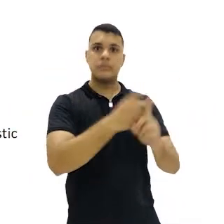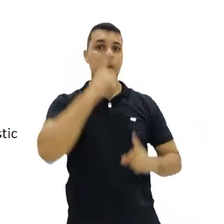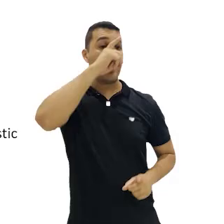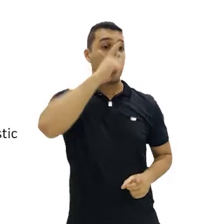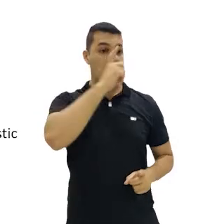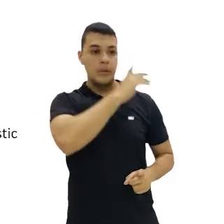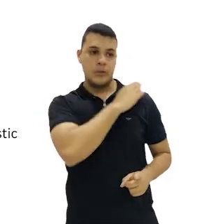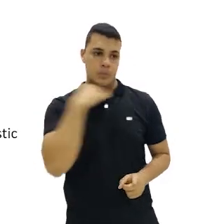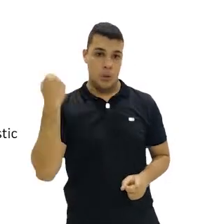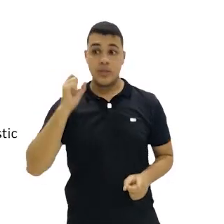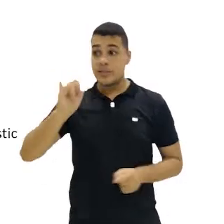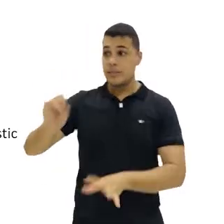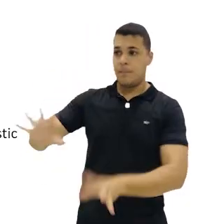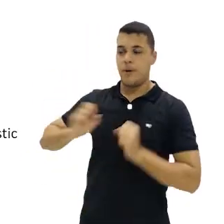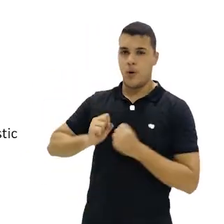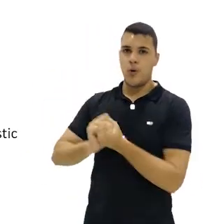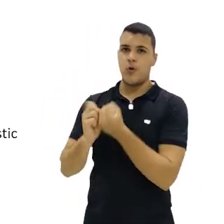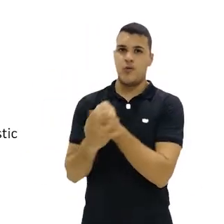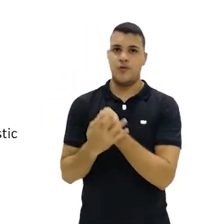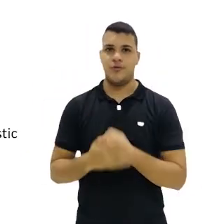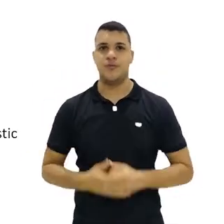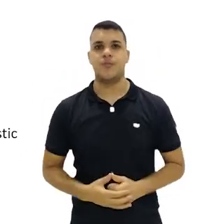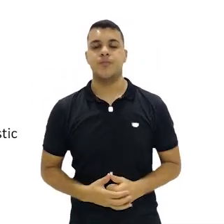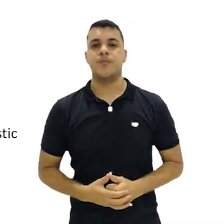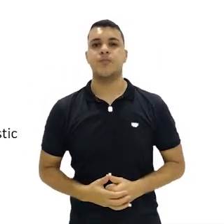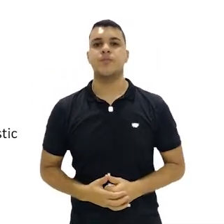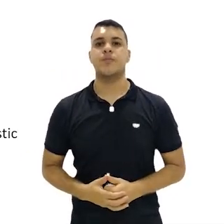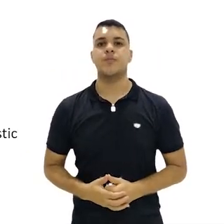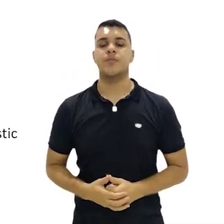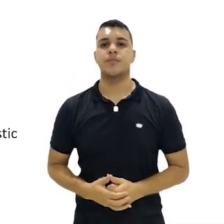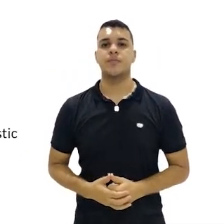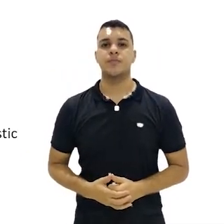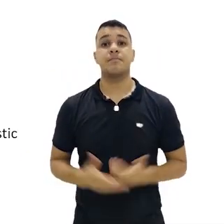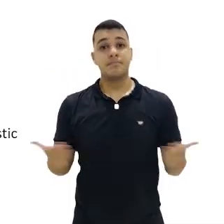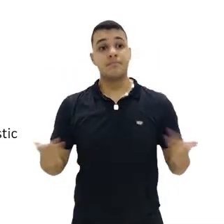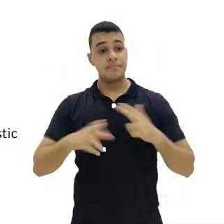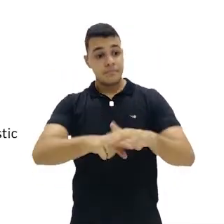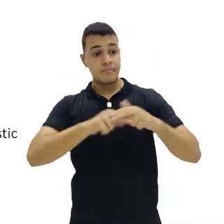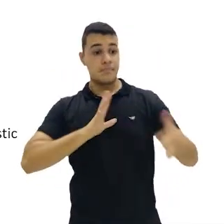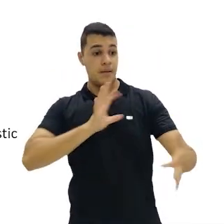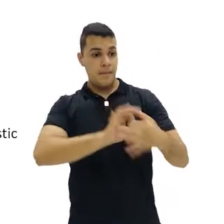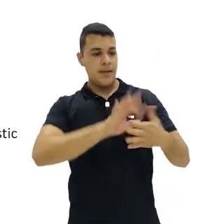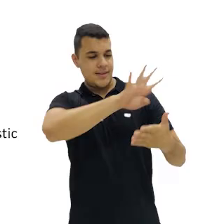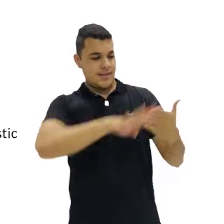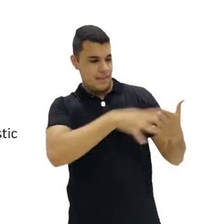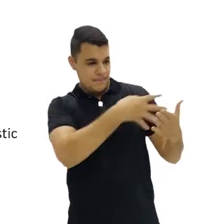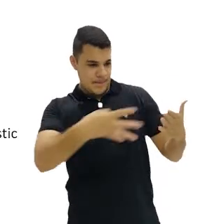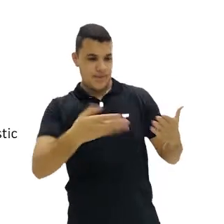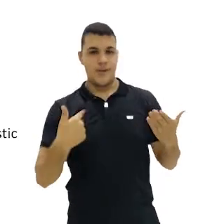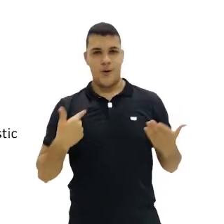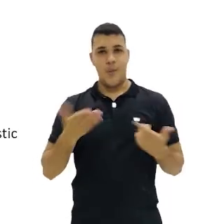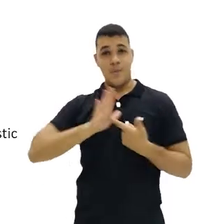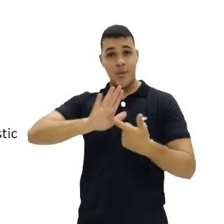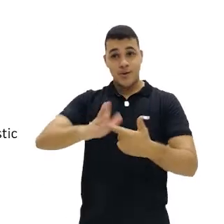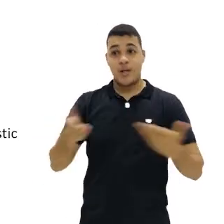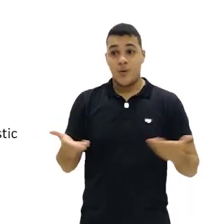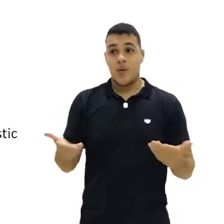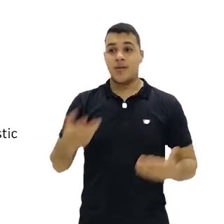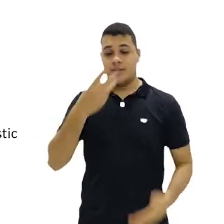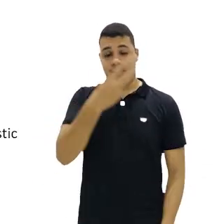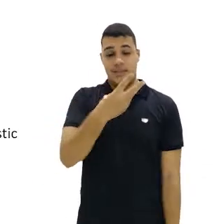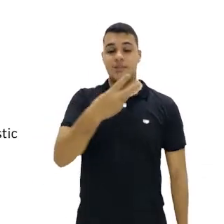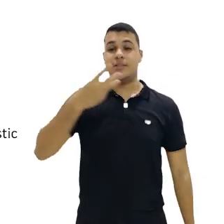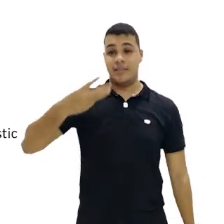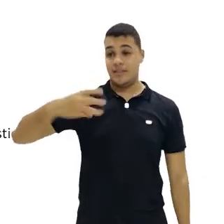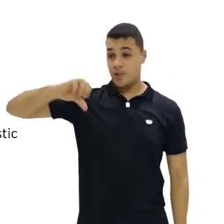Então, de acordo com a tabela que está sendo apresentada, 339 idosos entraram, né, como